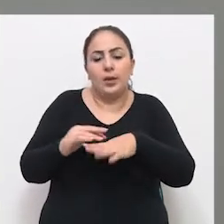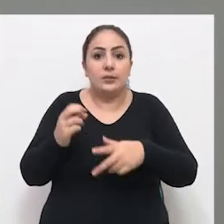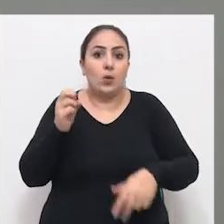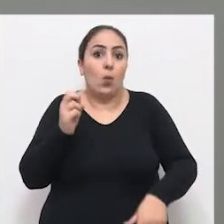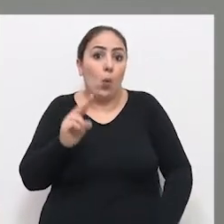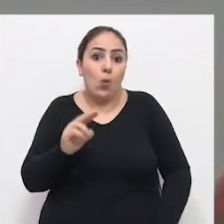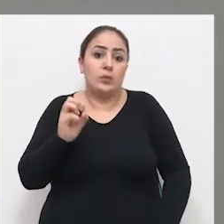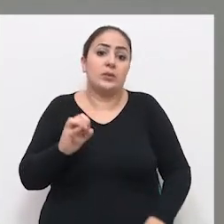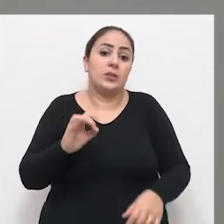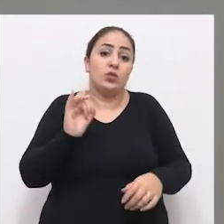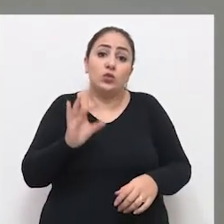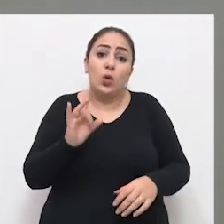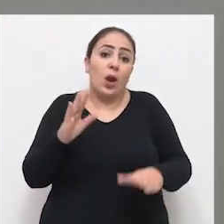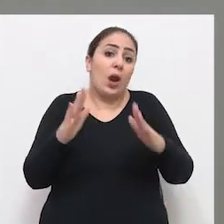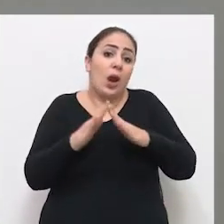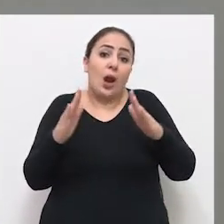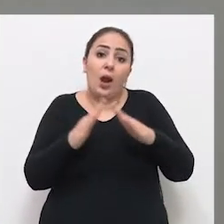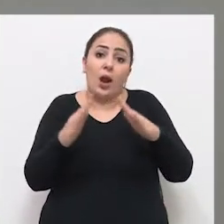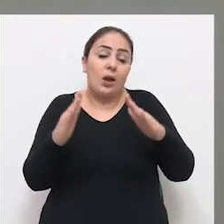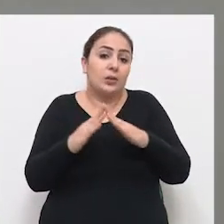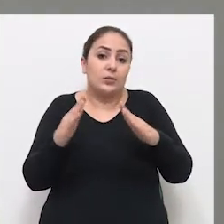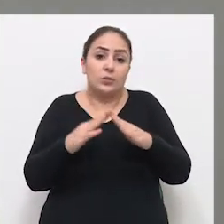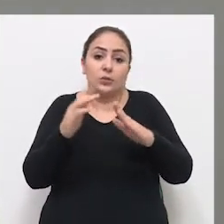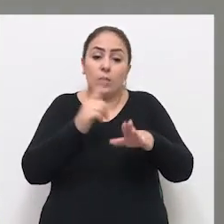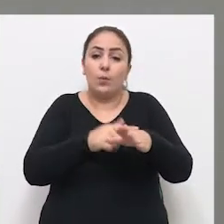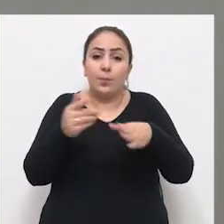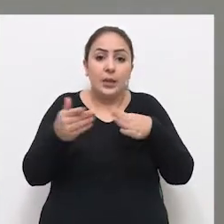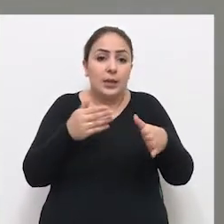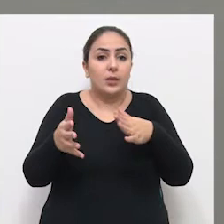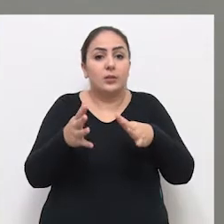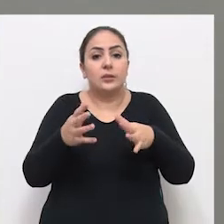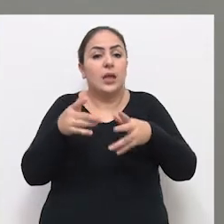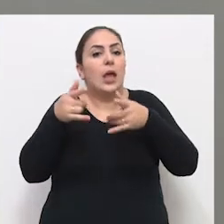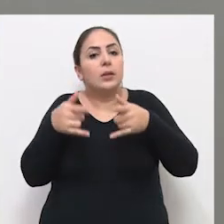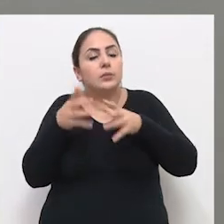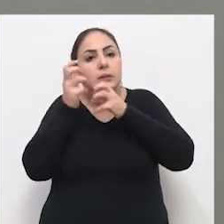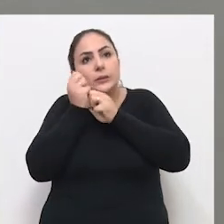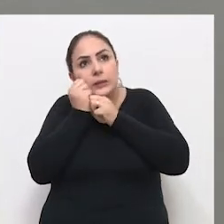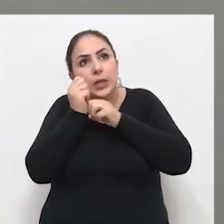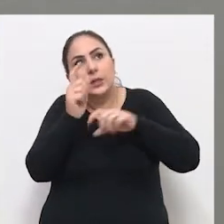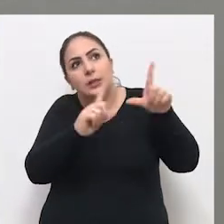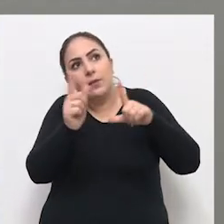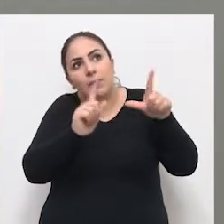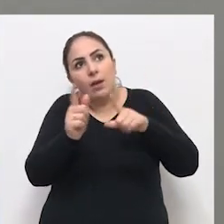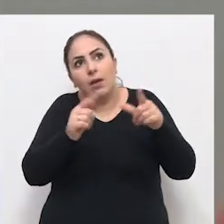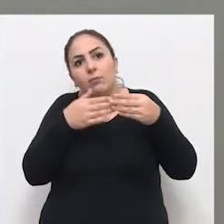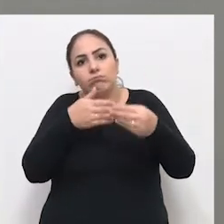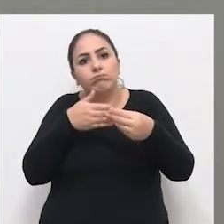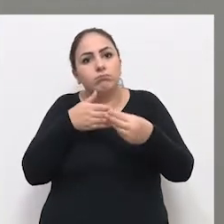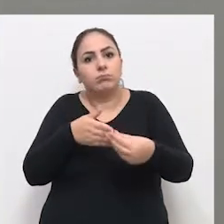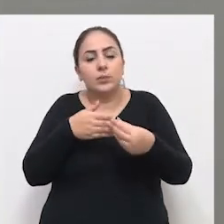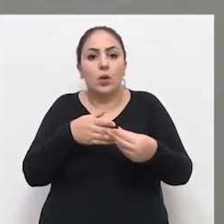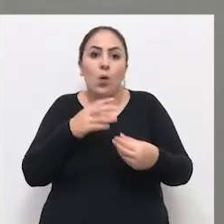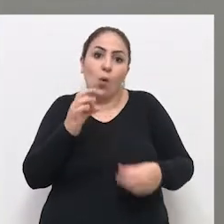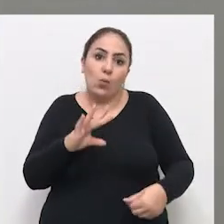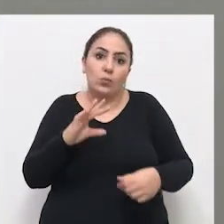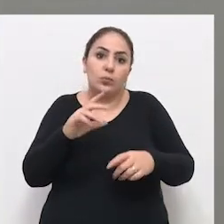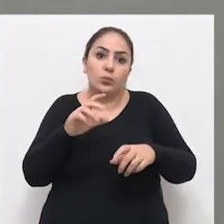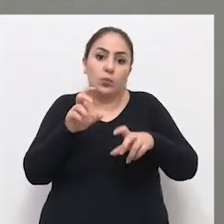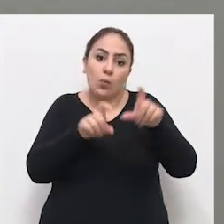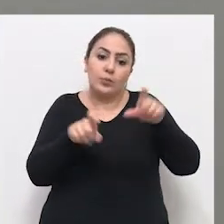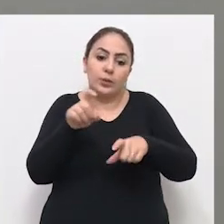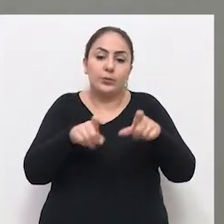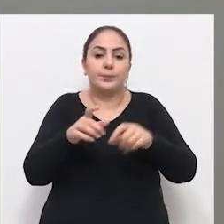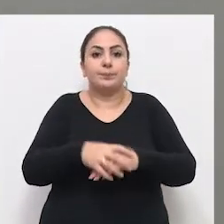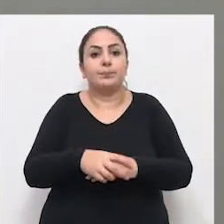porque você está em casa durante o período de quarentena e está deitado muito tempo na frente da televisão ou sentado no